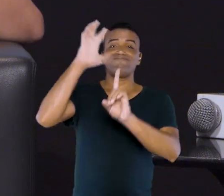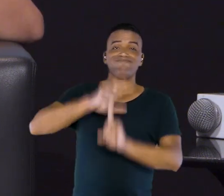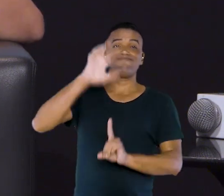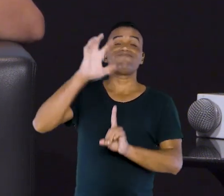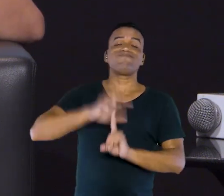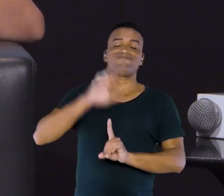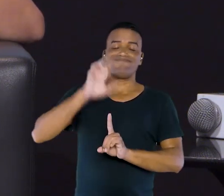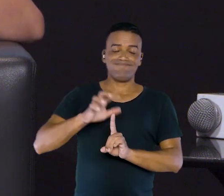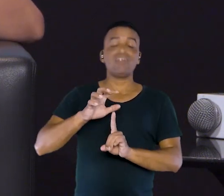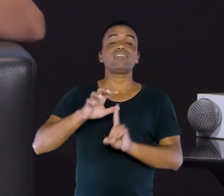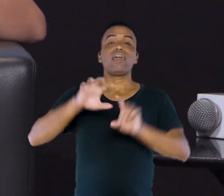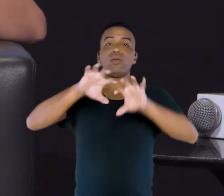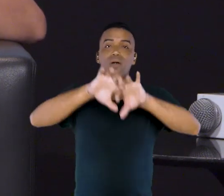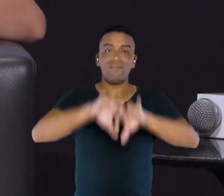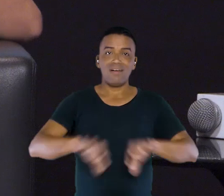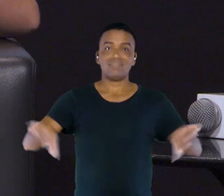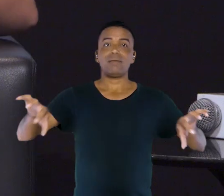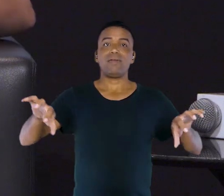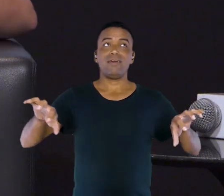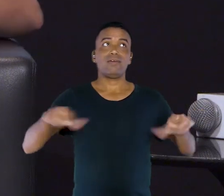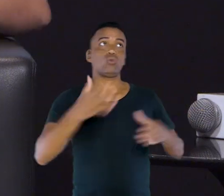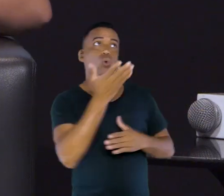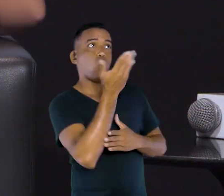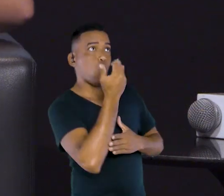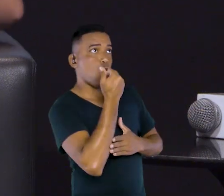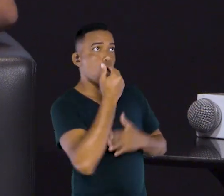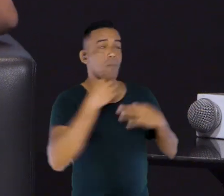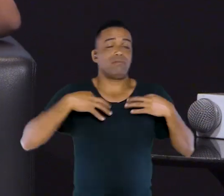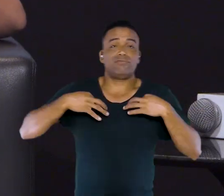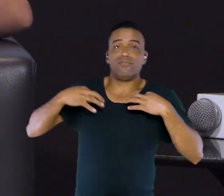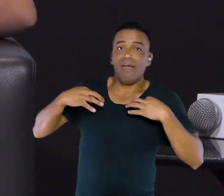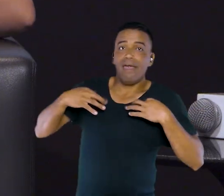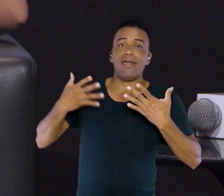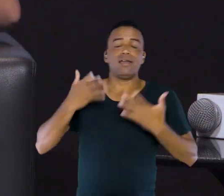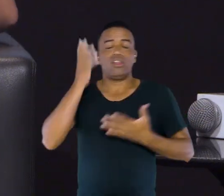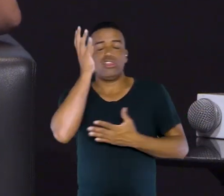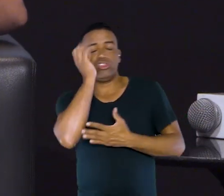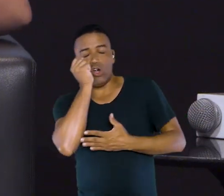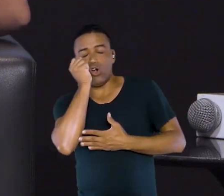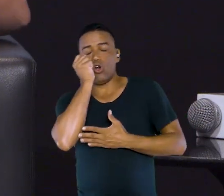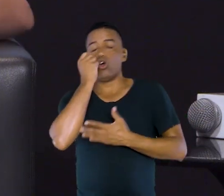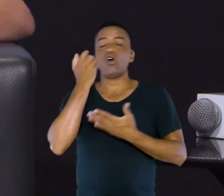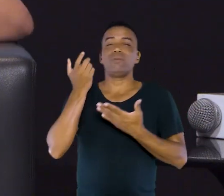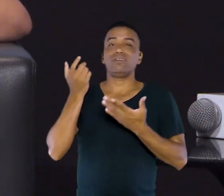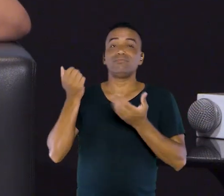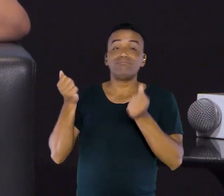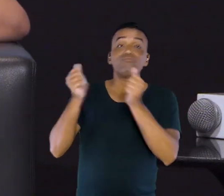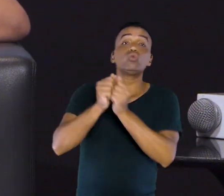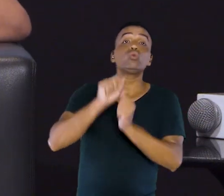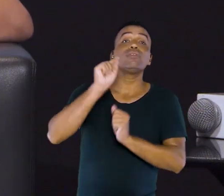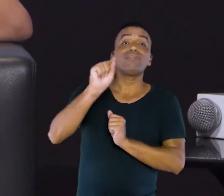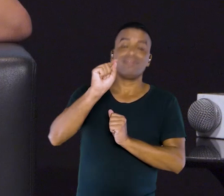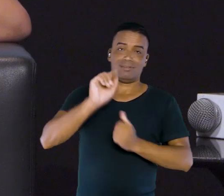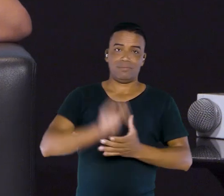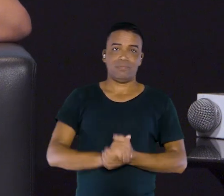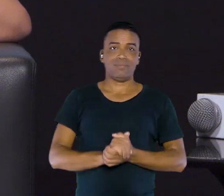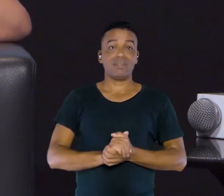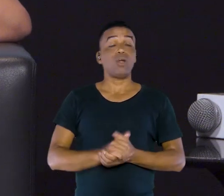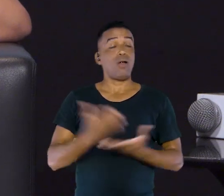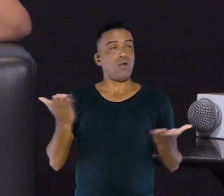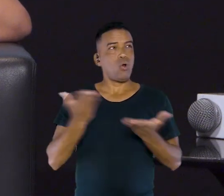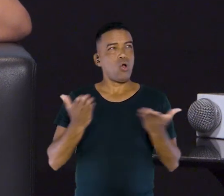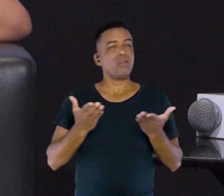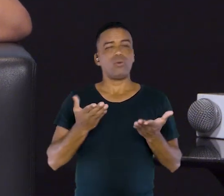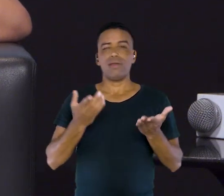né, de ter um afastamento com o que se come, com o que se veste, quando se dorme, com quem, né? E aí agora a